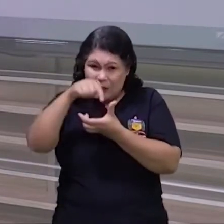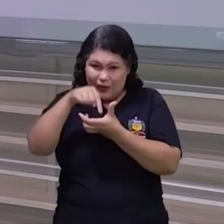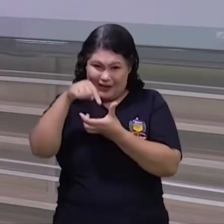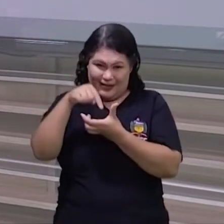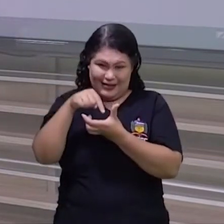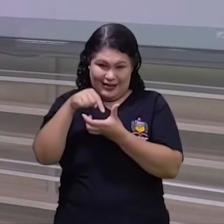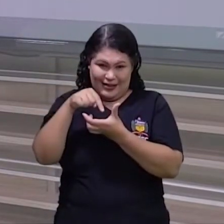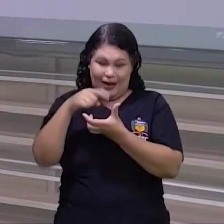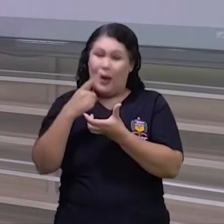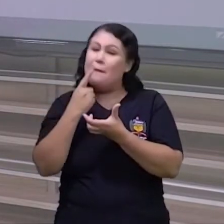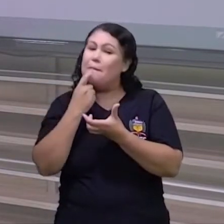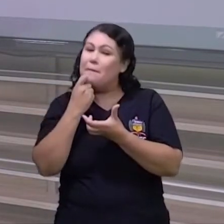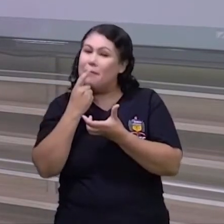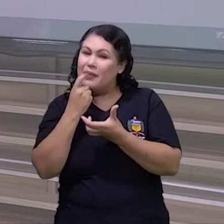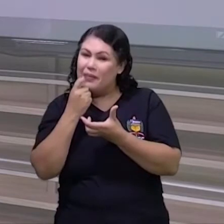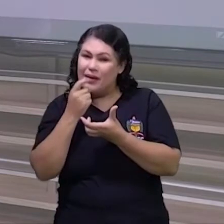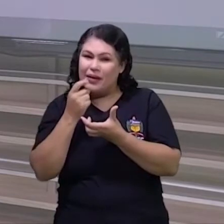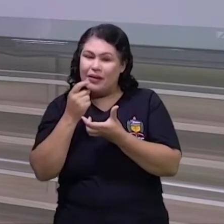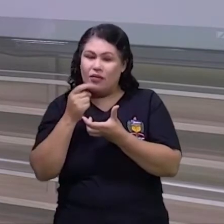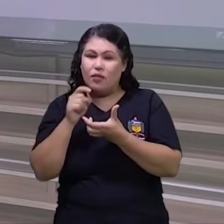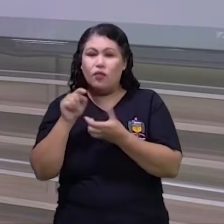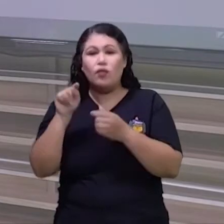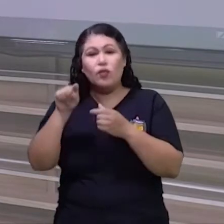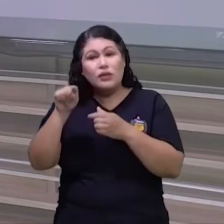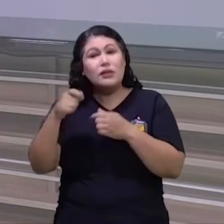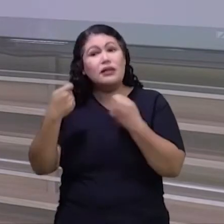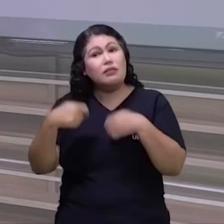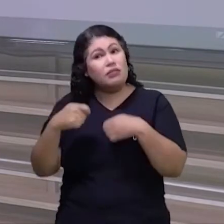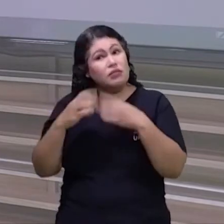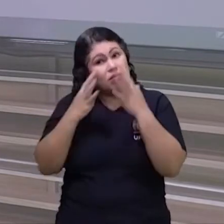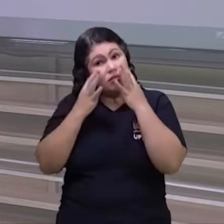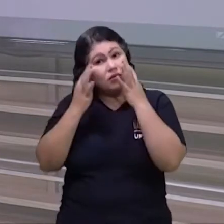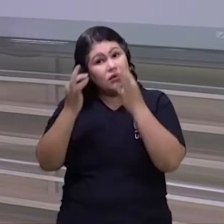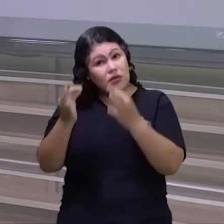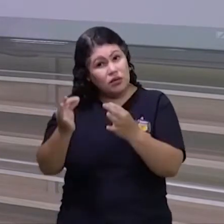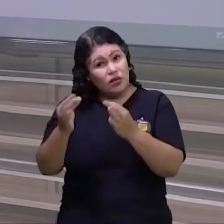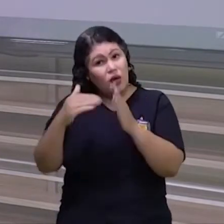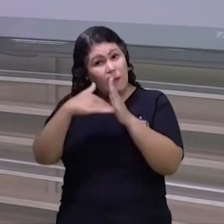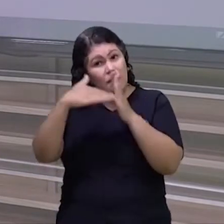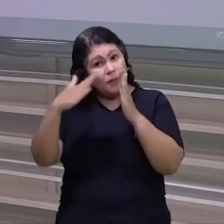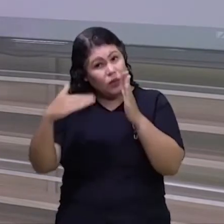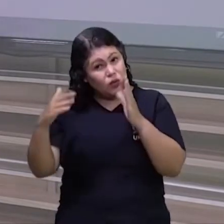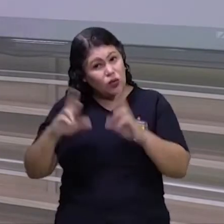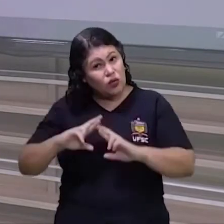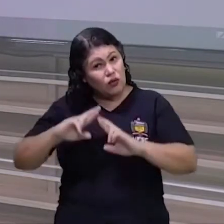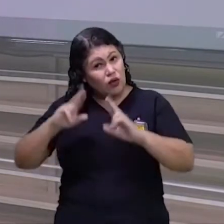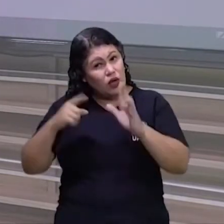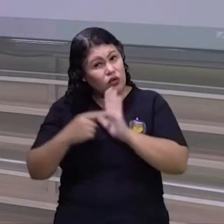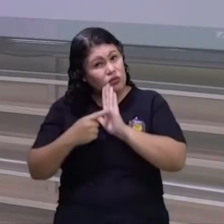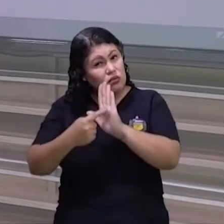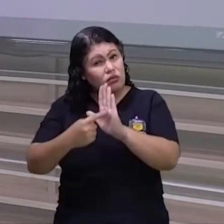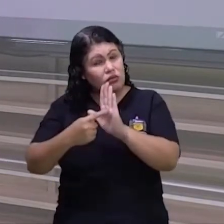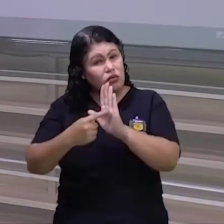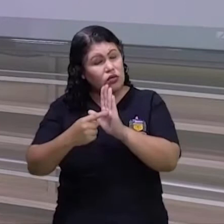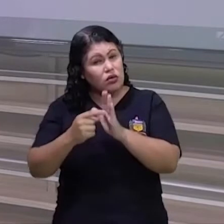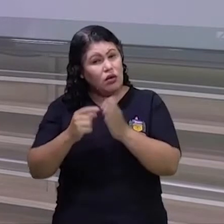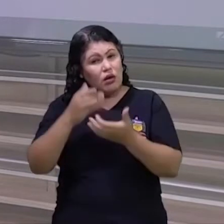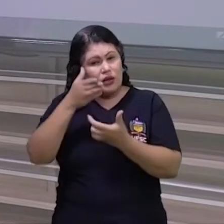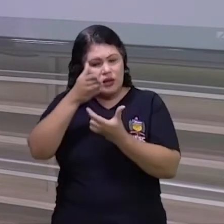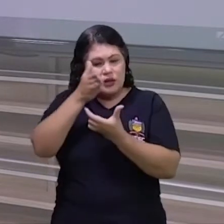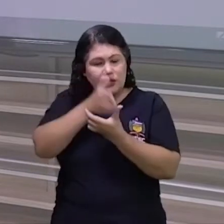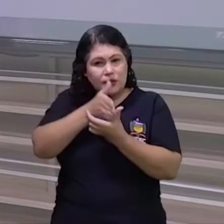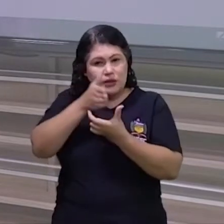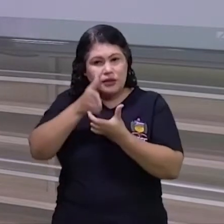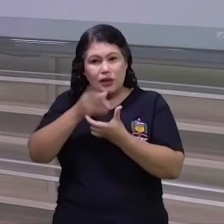ela vai estar marcada de vermelho. E eu quero que vocês observem essas marcações, que elas que estão sinalizando aonde está a sílaba